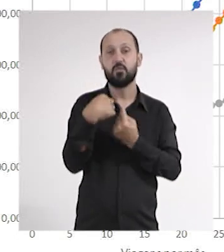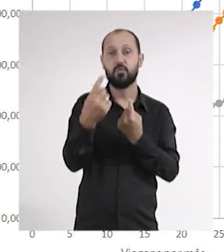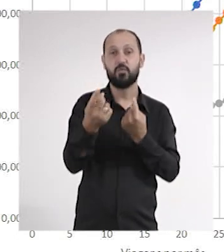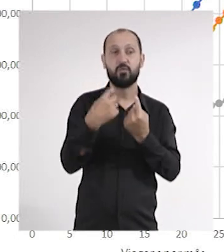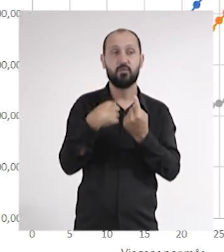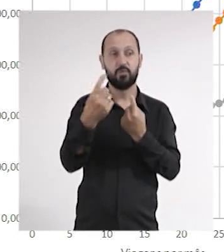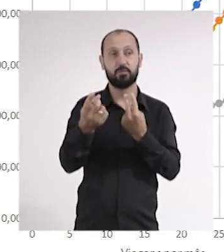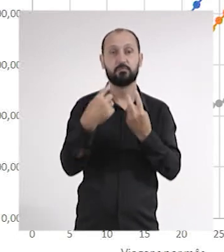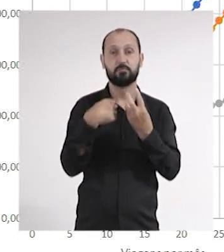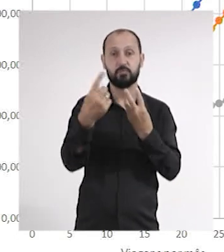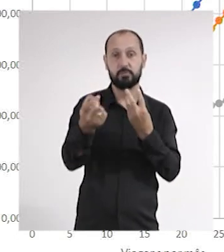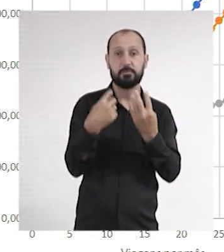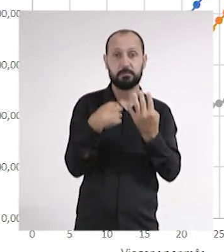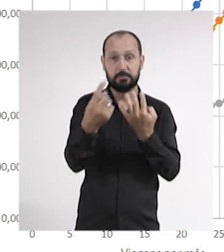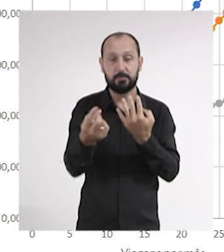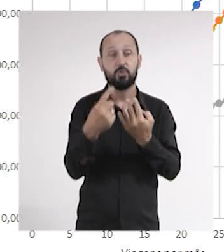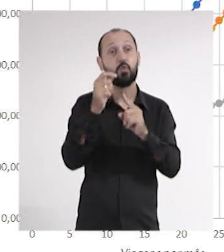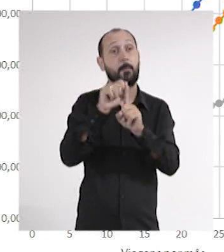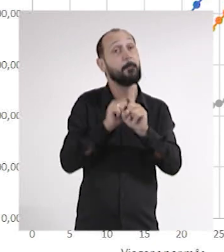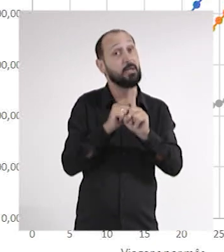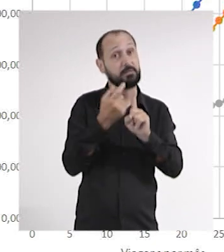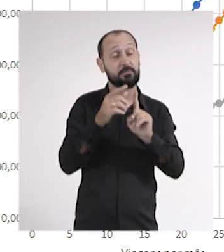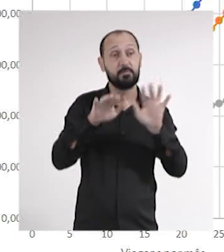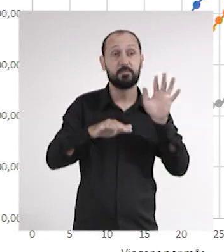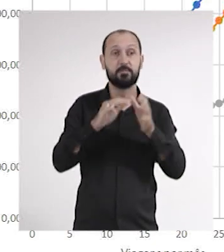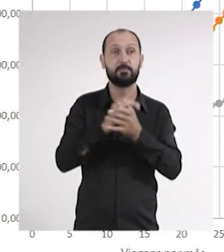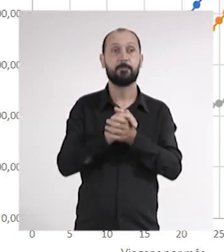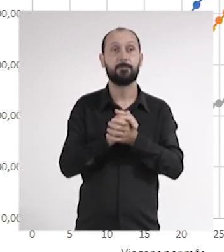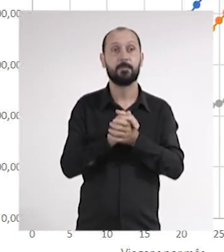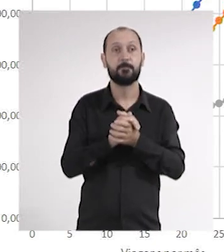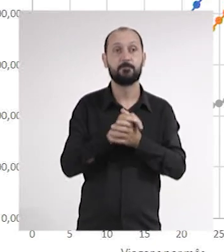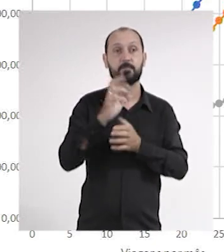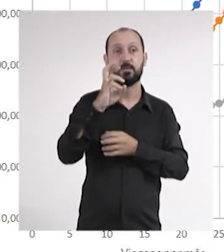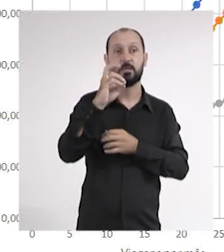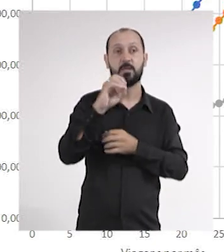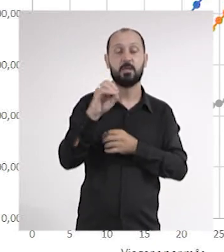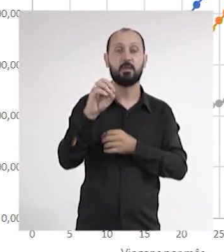sendo realizado 30 vezes por mês, teríamos o valor de R$